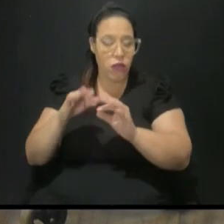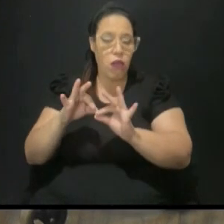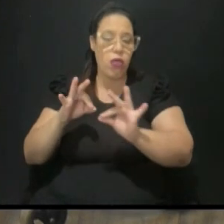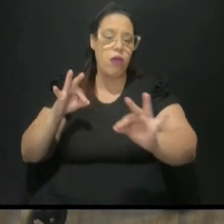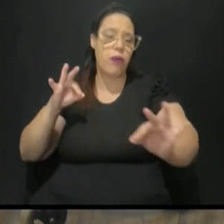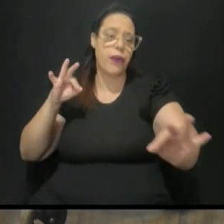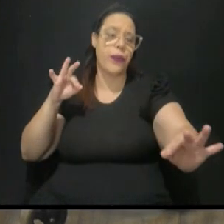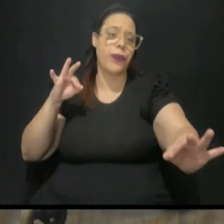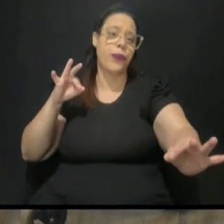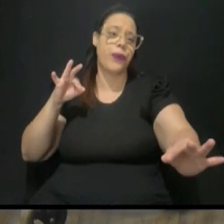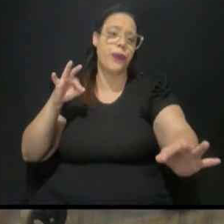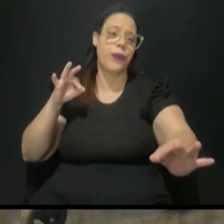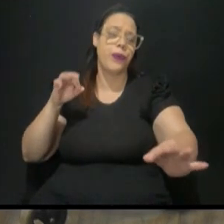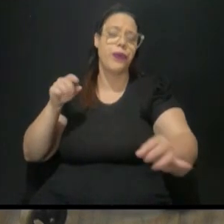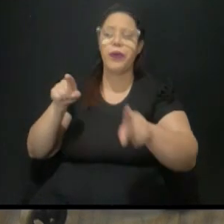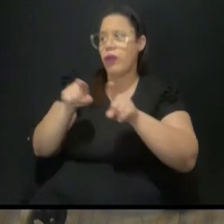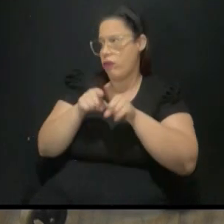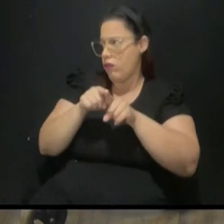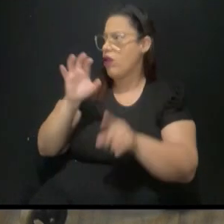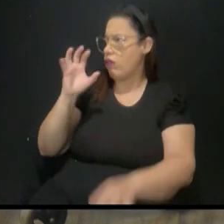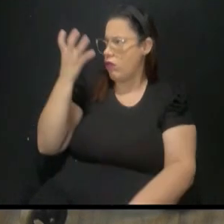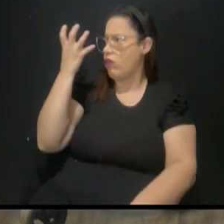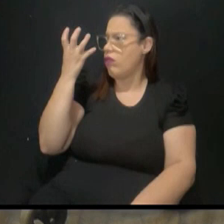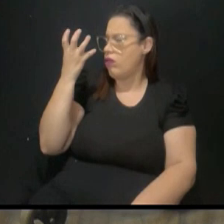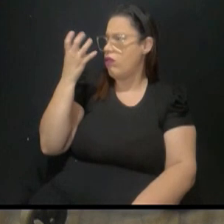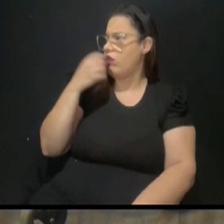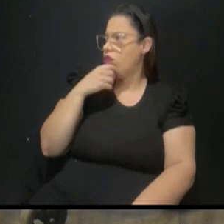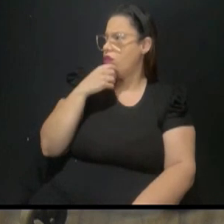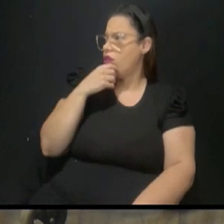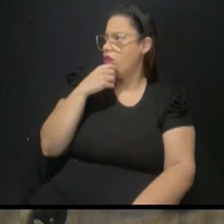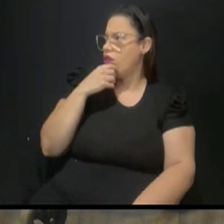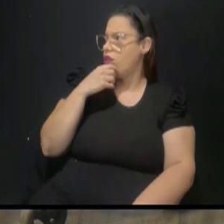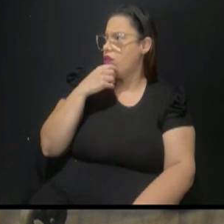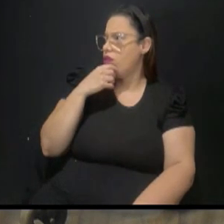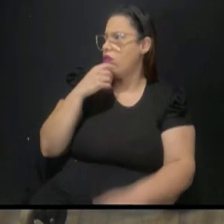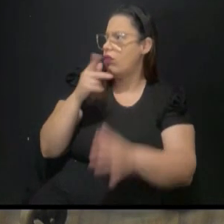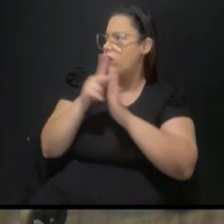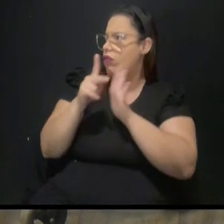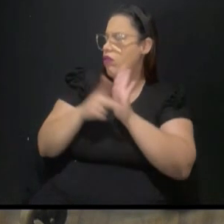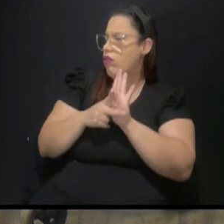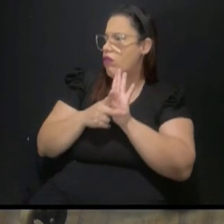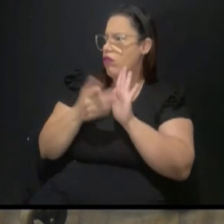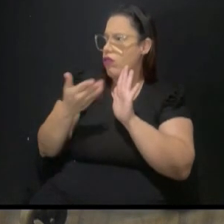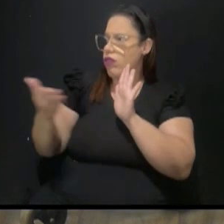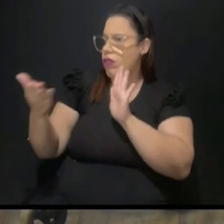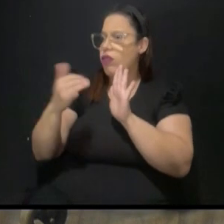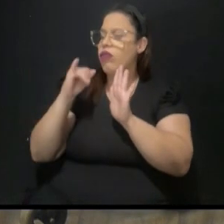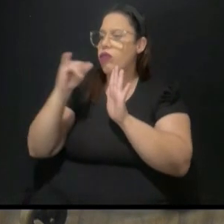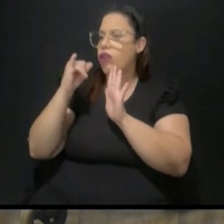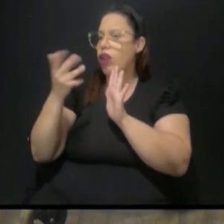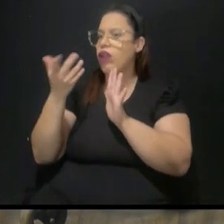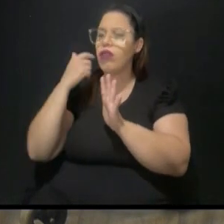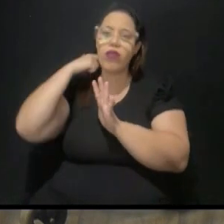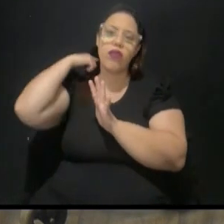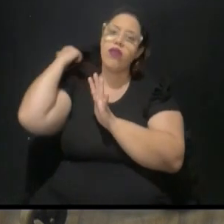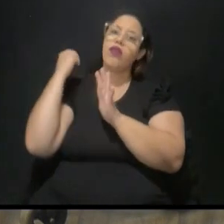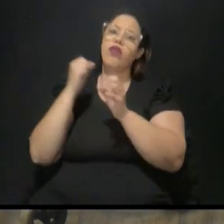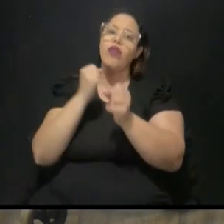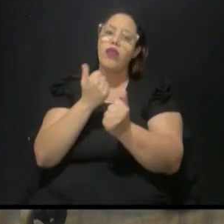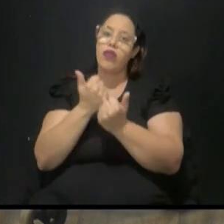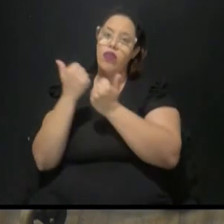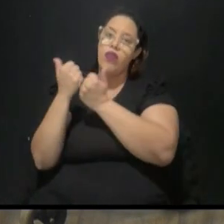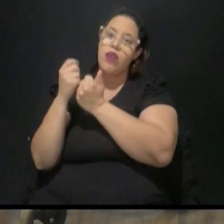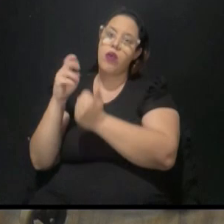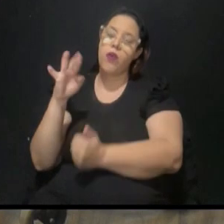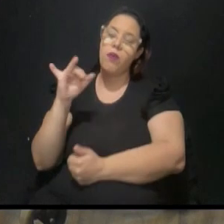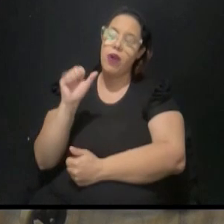também acontece no caso de projetos como esse que vocês estão falando, olha, a gente tem um apoio, tem uma Bolsa Atleta, tem um